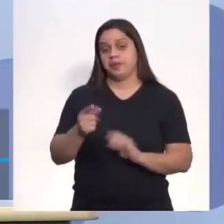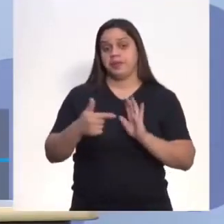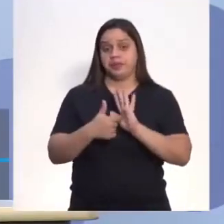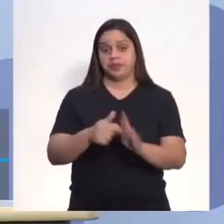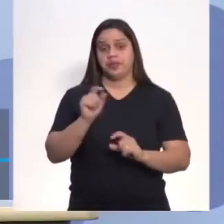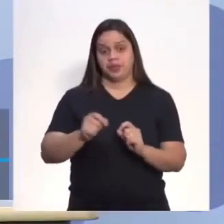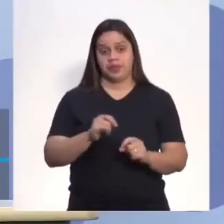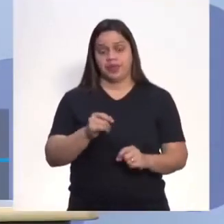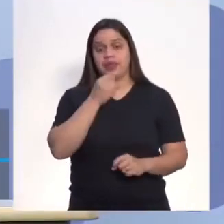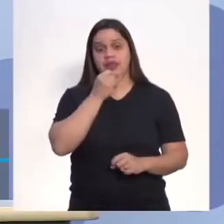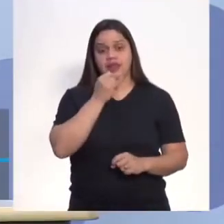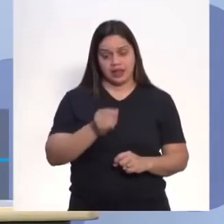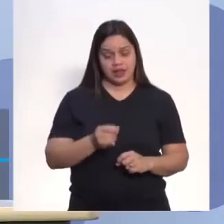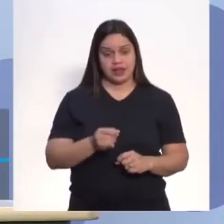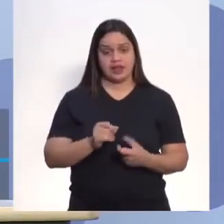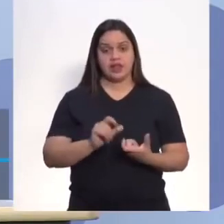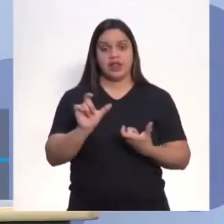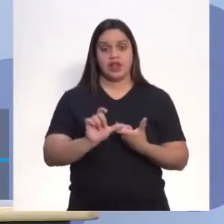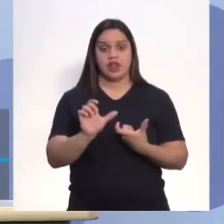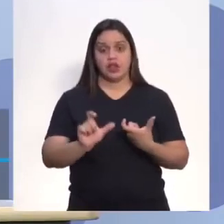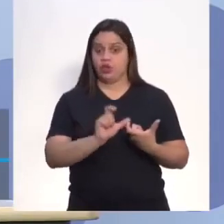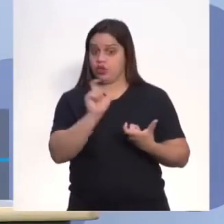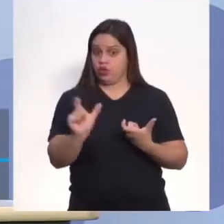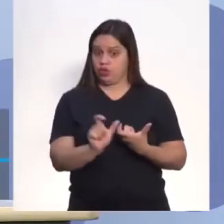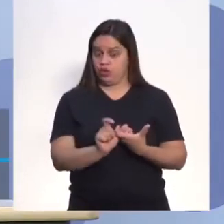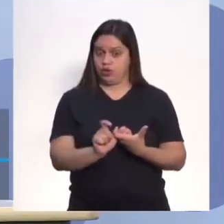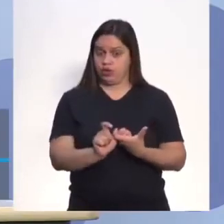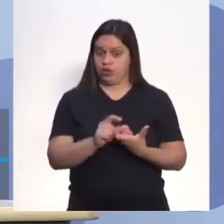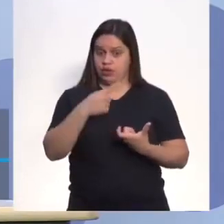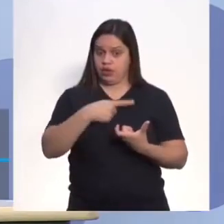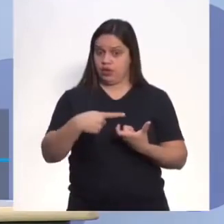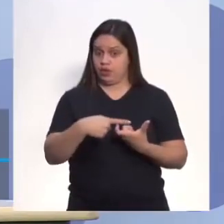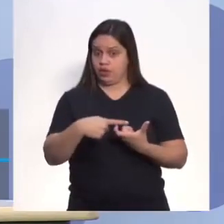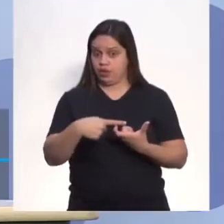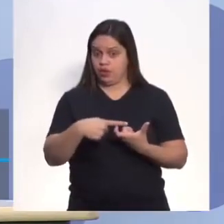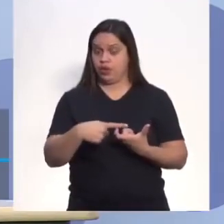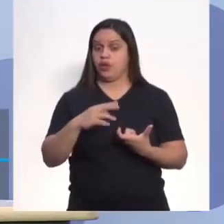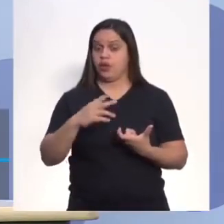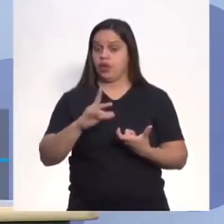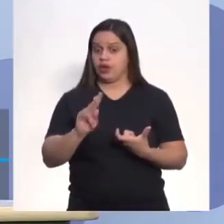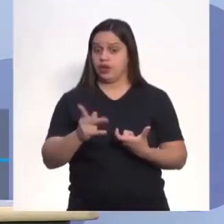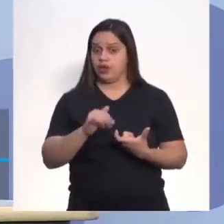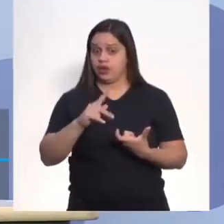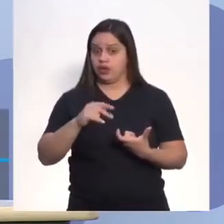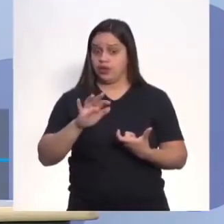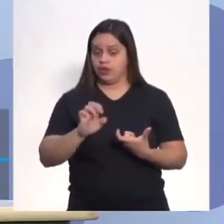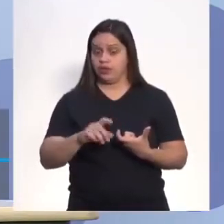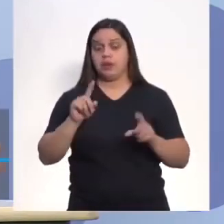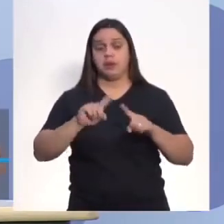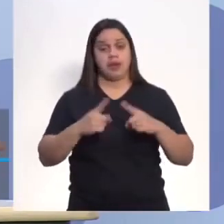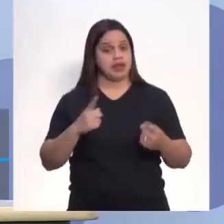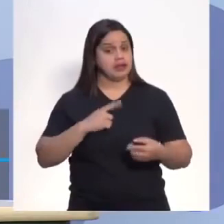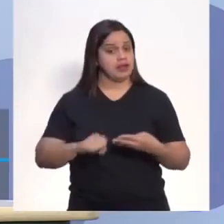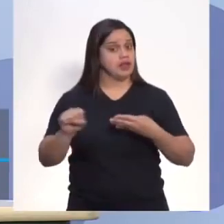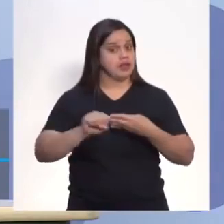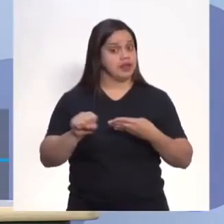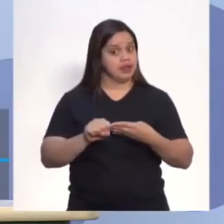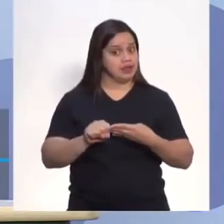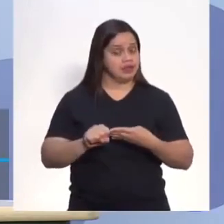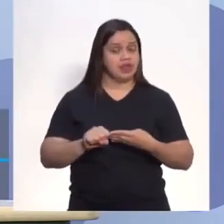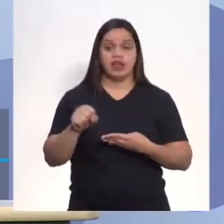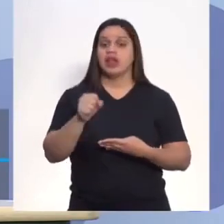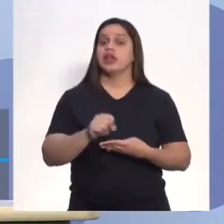exemplo ali de palavras compostas por hífen, mas existem palavras, aliás, substantivos compostos